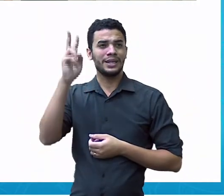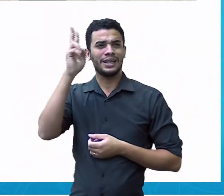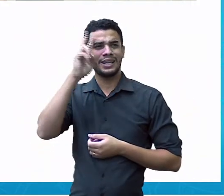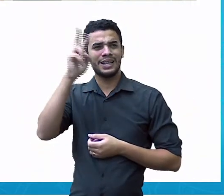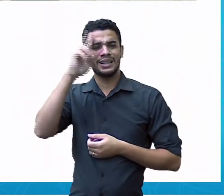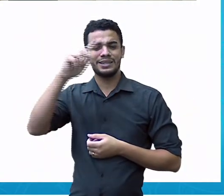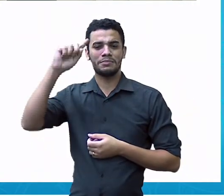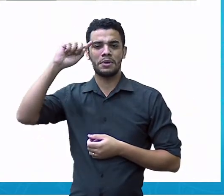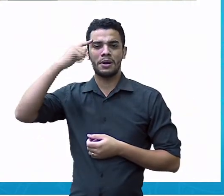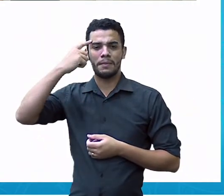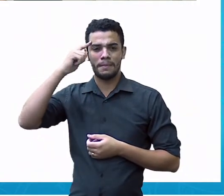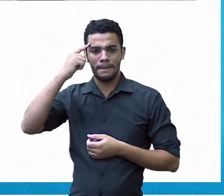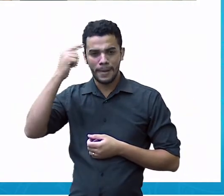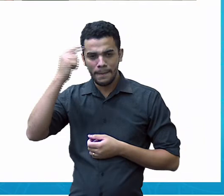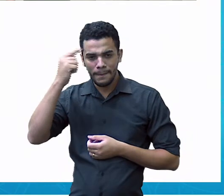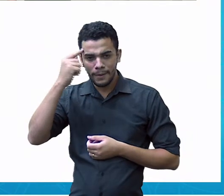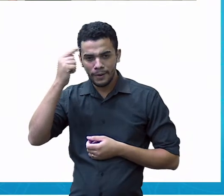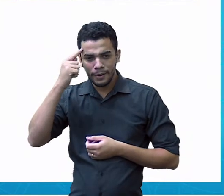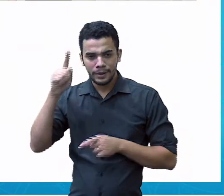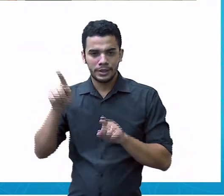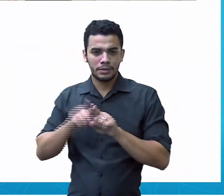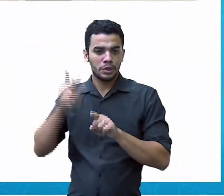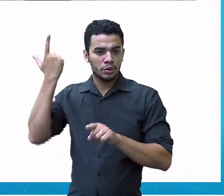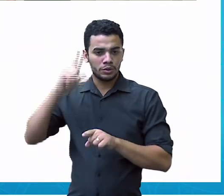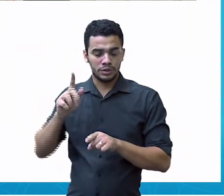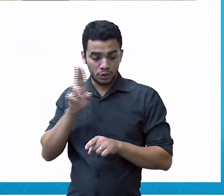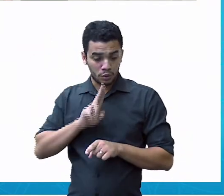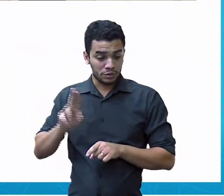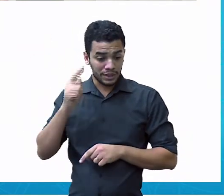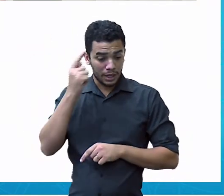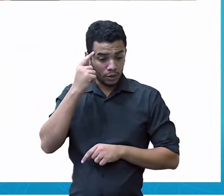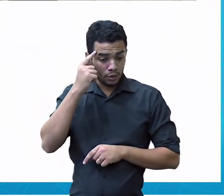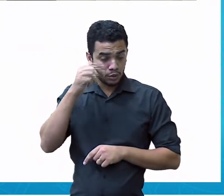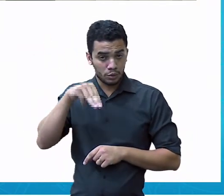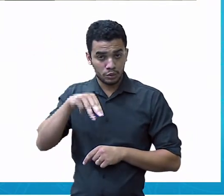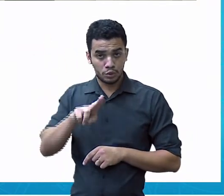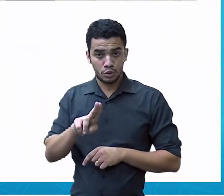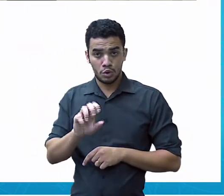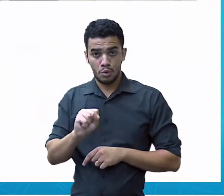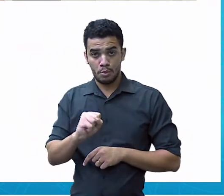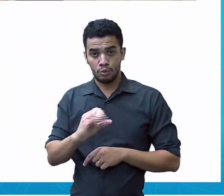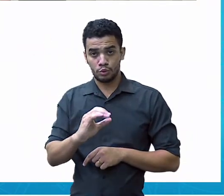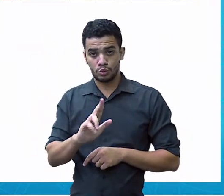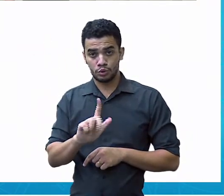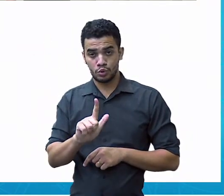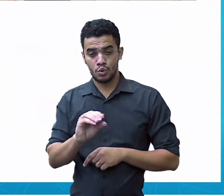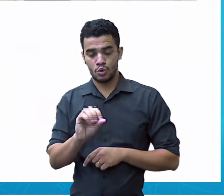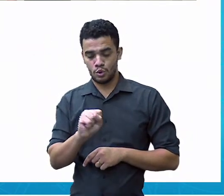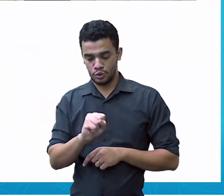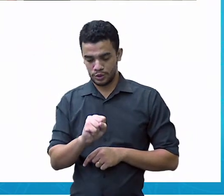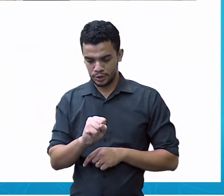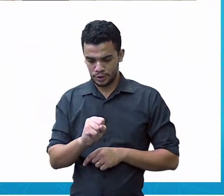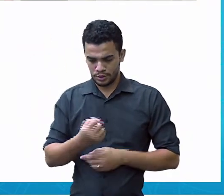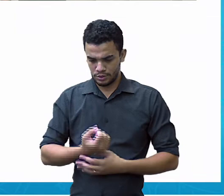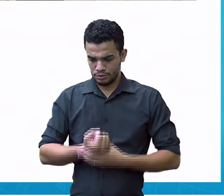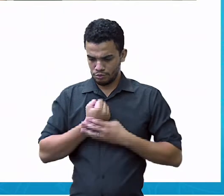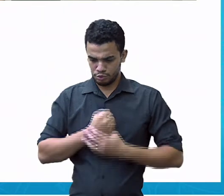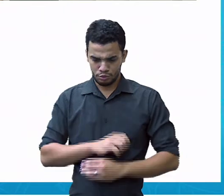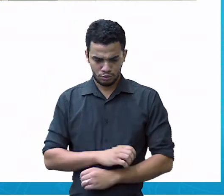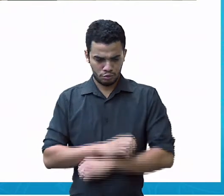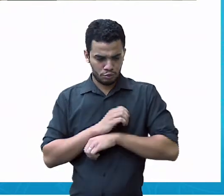ele seja branco ou cinza, o cérebro de uma pessoa viva tem, na verdade, um